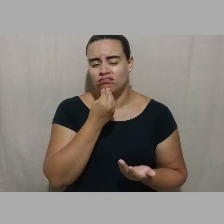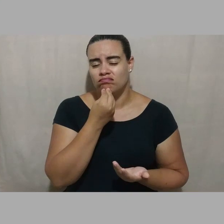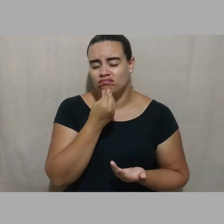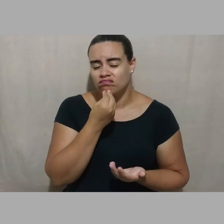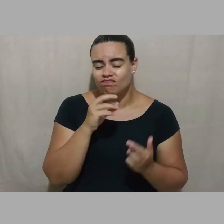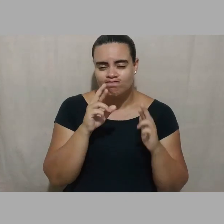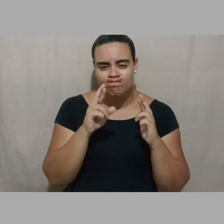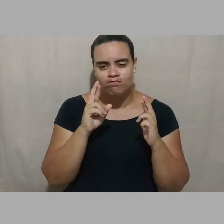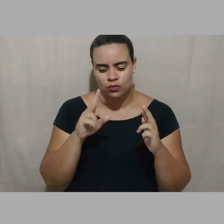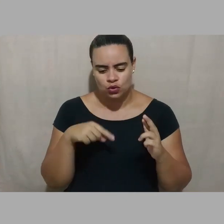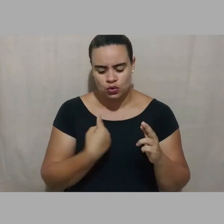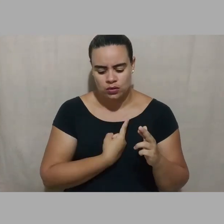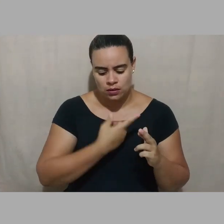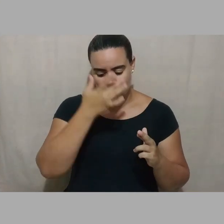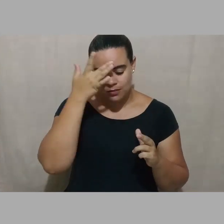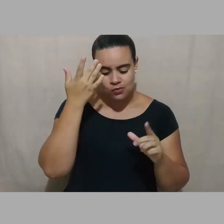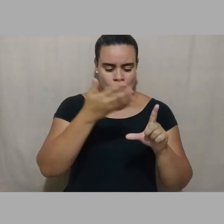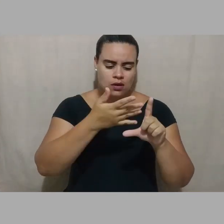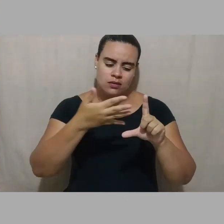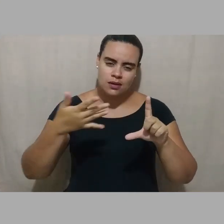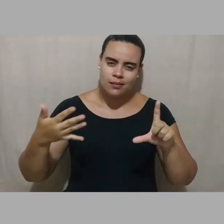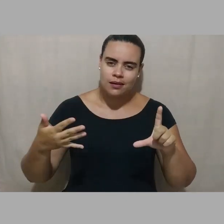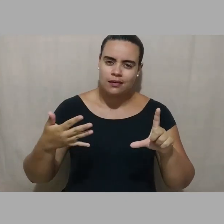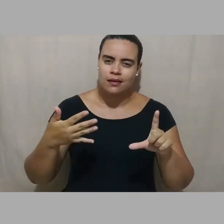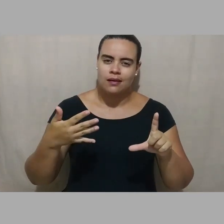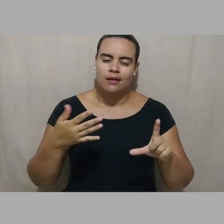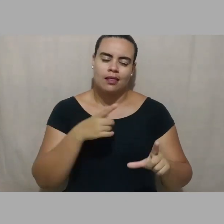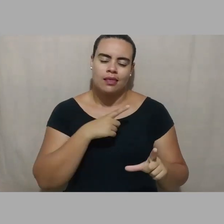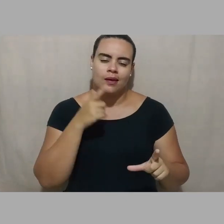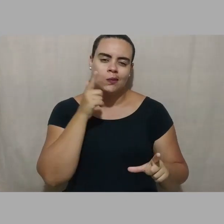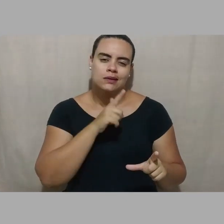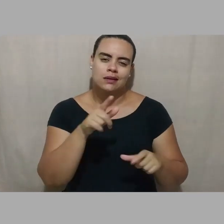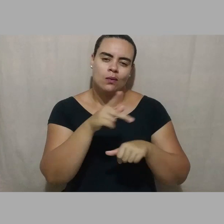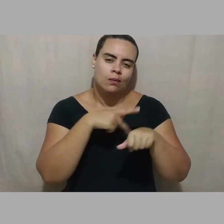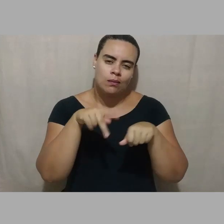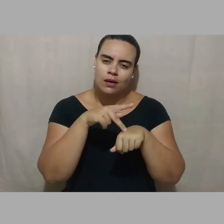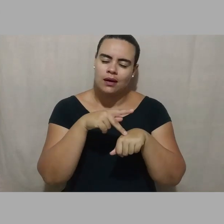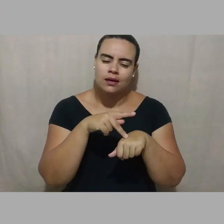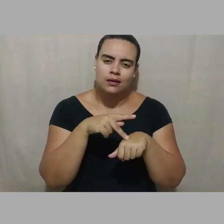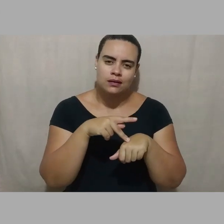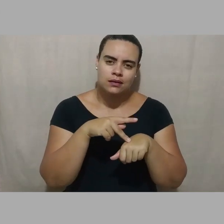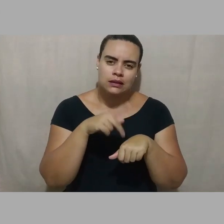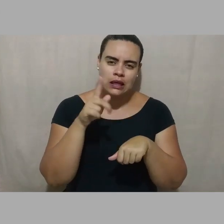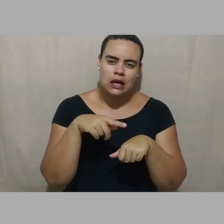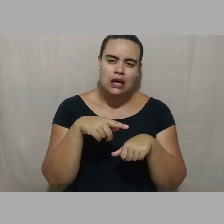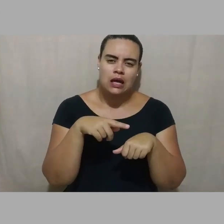Espero que pra gente, pessoas LGBT, seja um país que